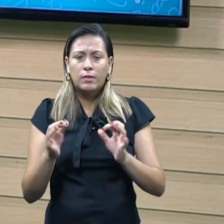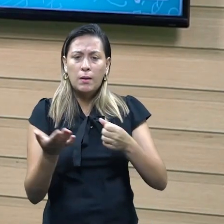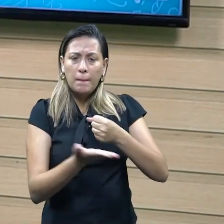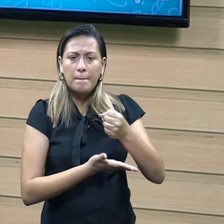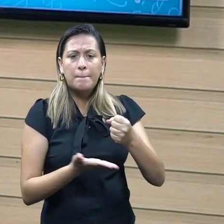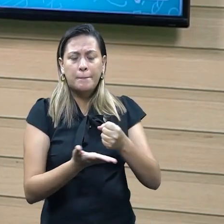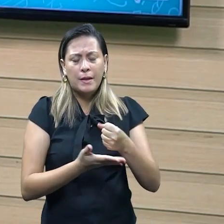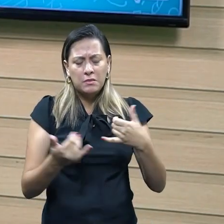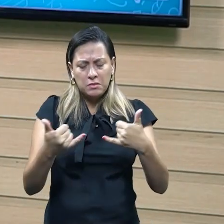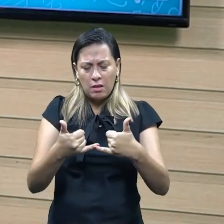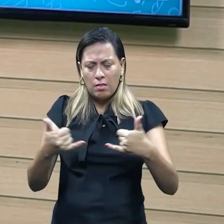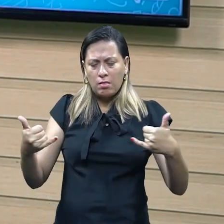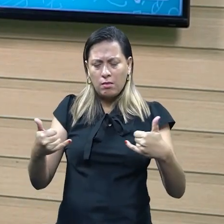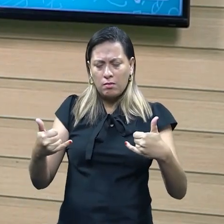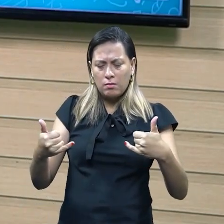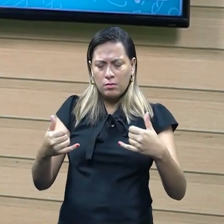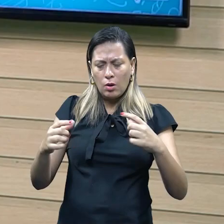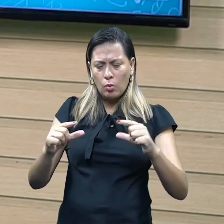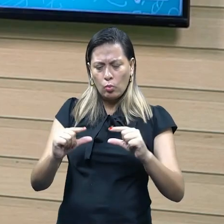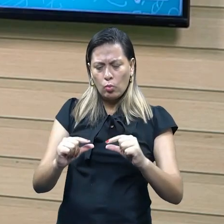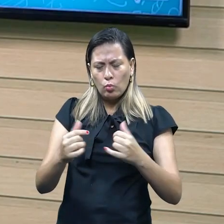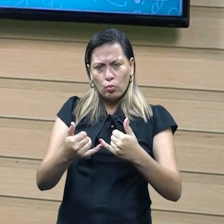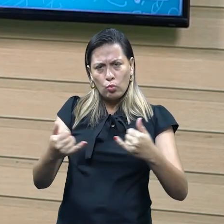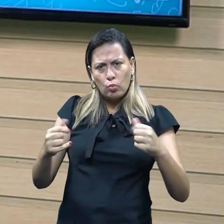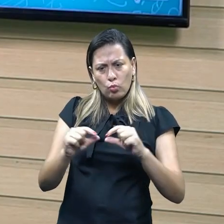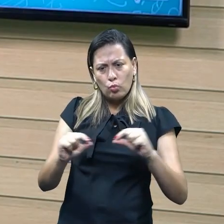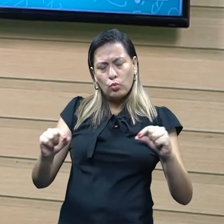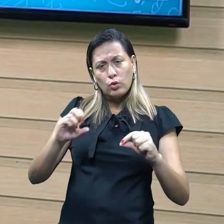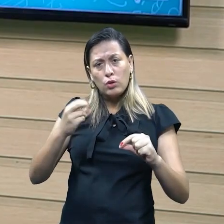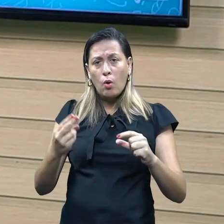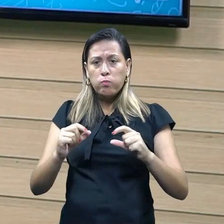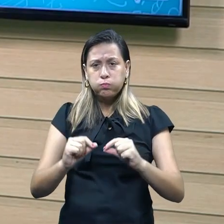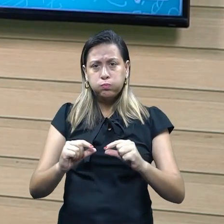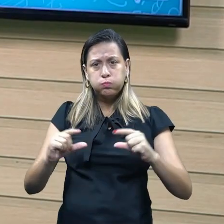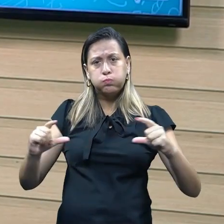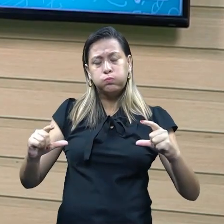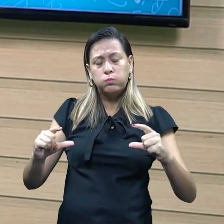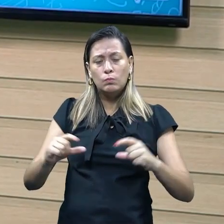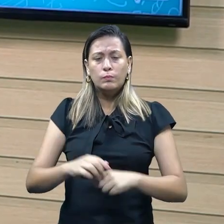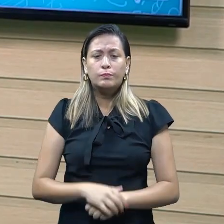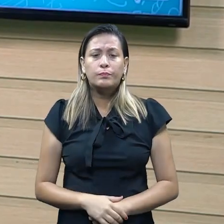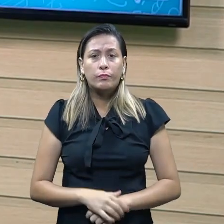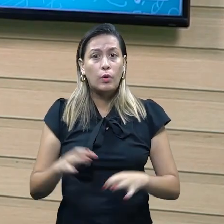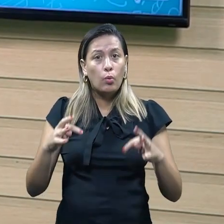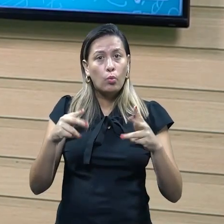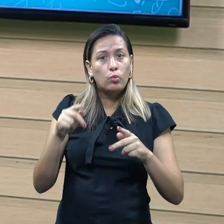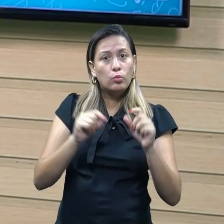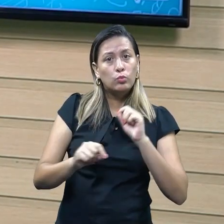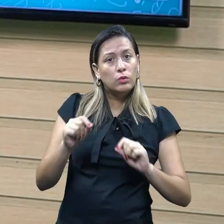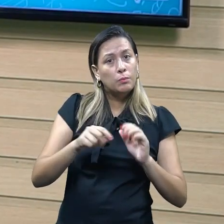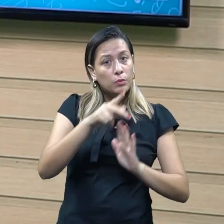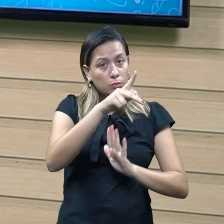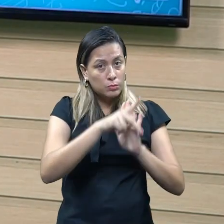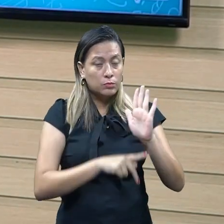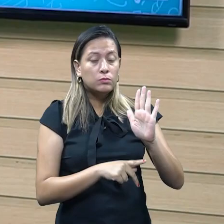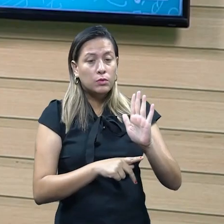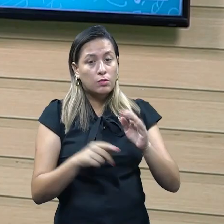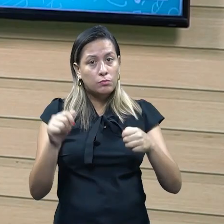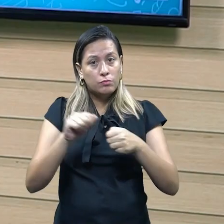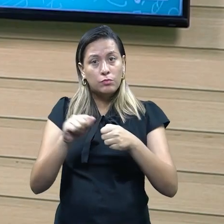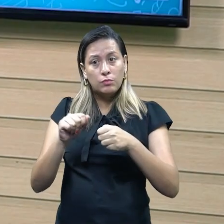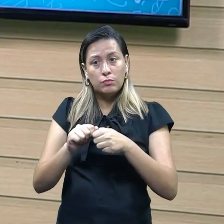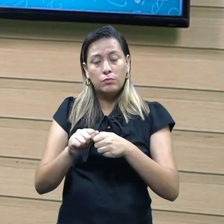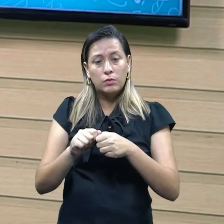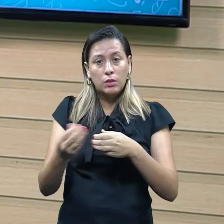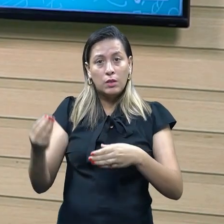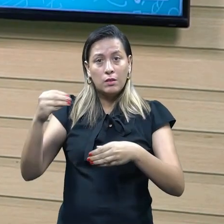da linha, as dimensões, tudo isso para que esse projeto, quando ele for feito dentro do software